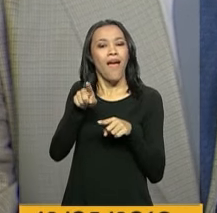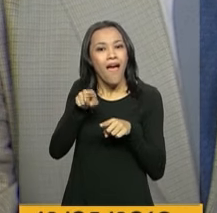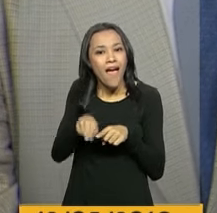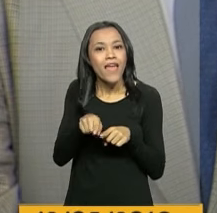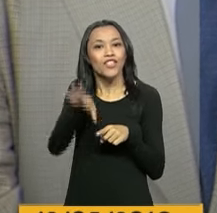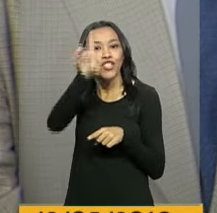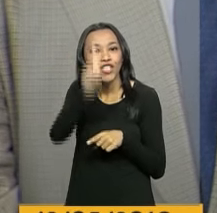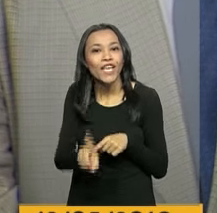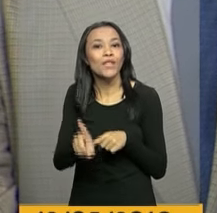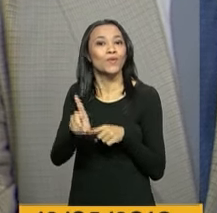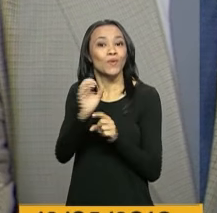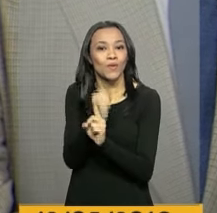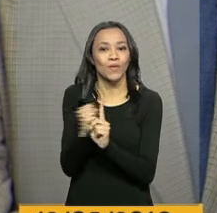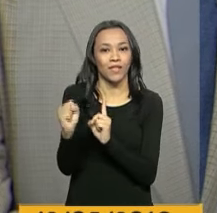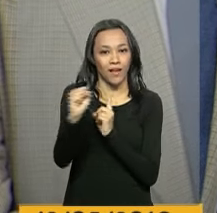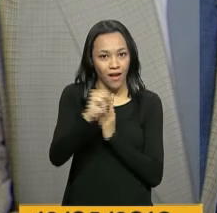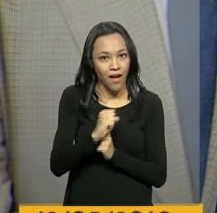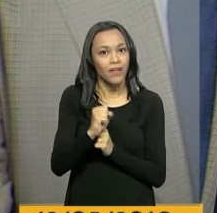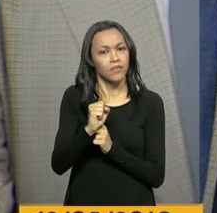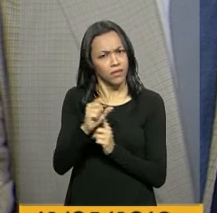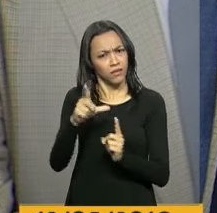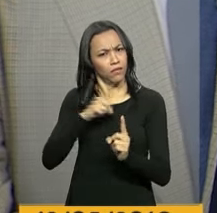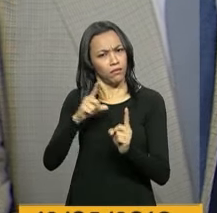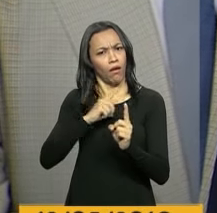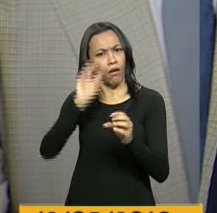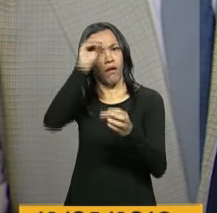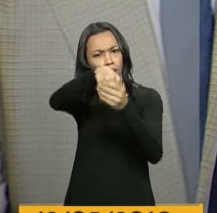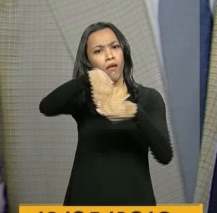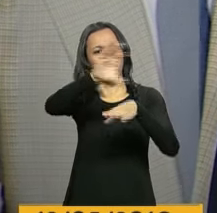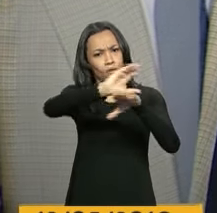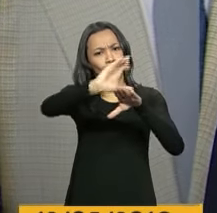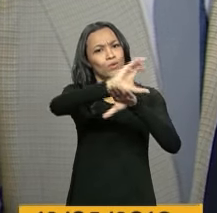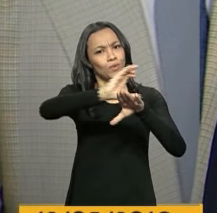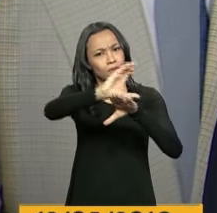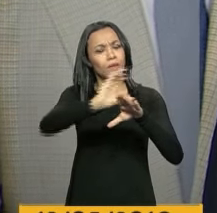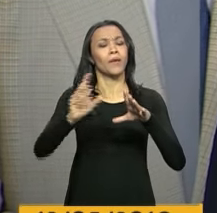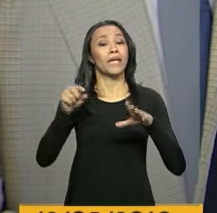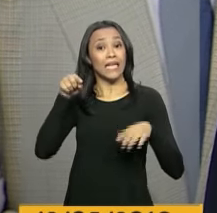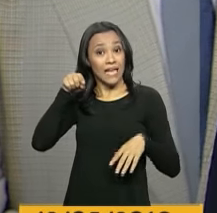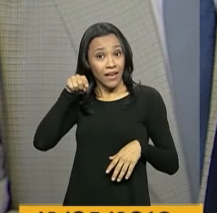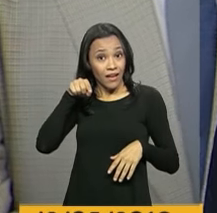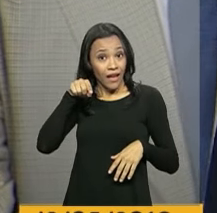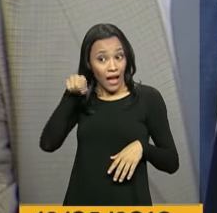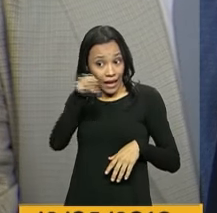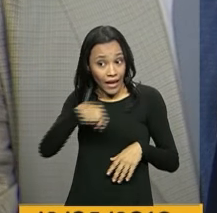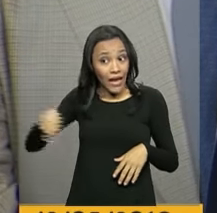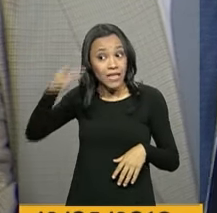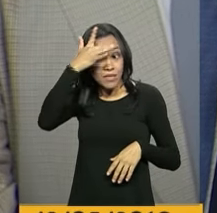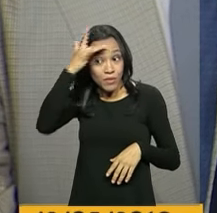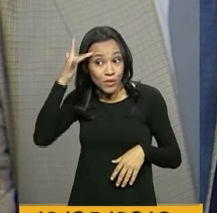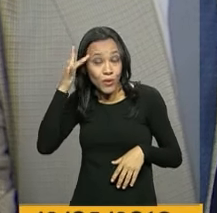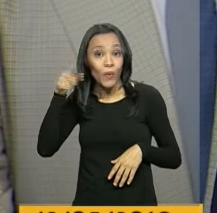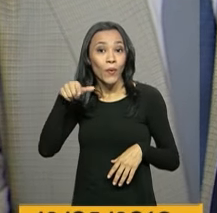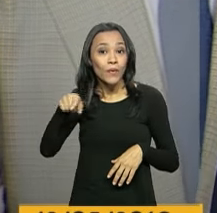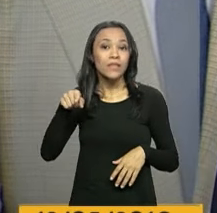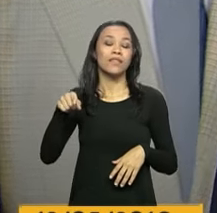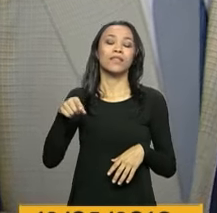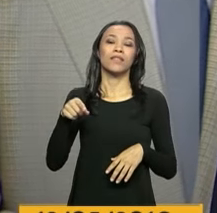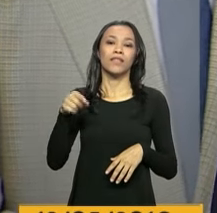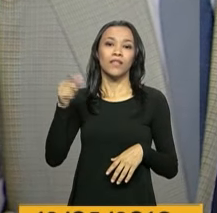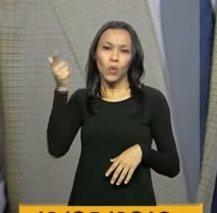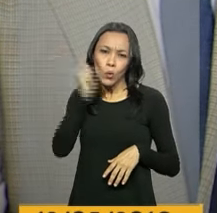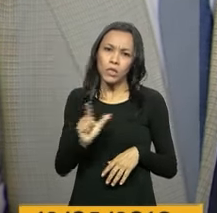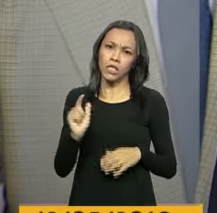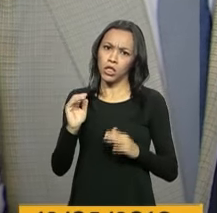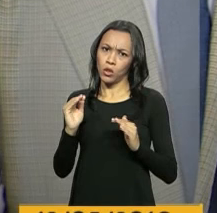chamados direitos sociais que estão previstos na Constituição, num dado momento, aqueles que ascenderam ao primeiro patamar da